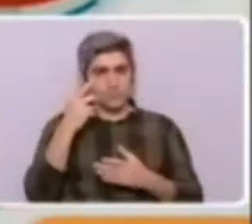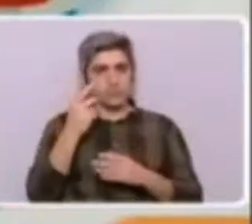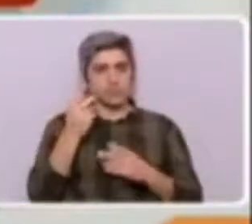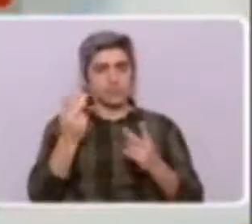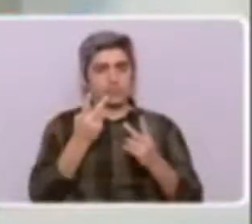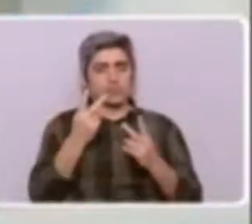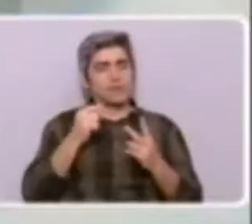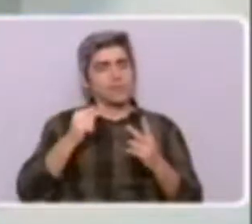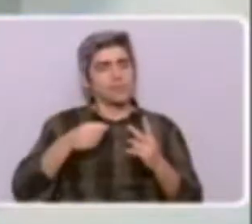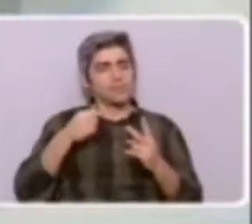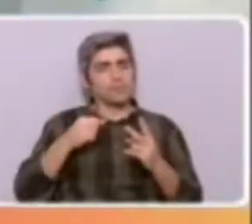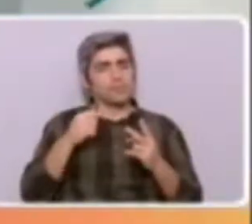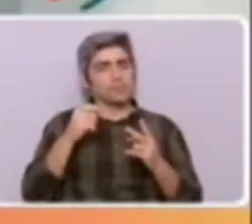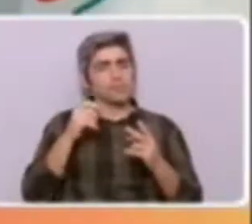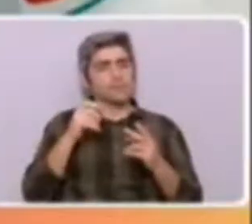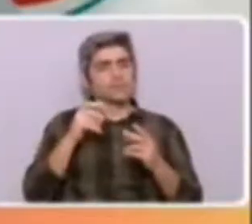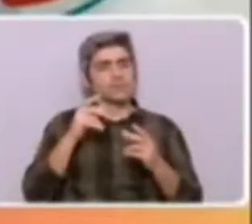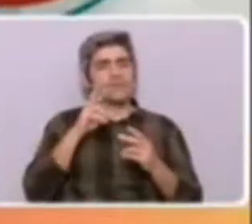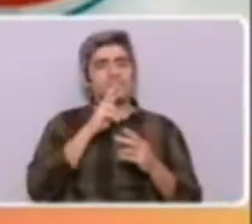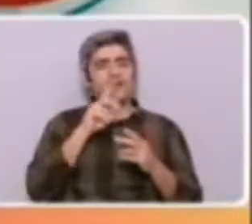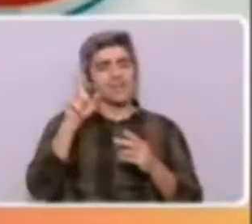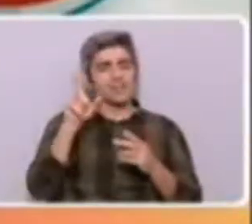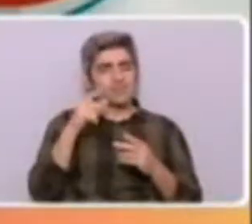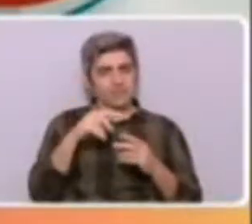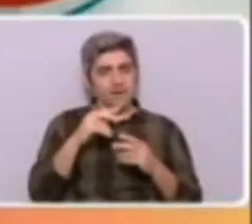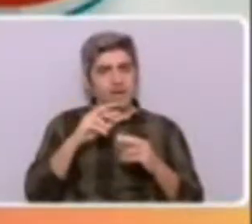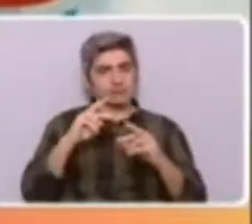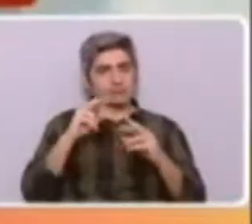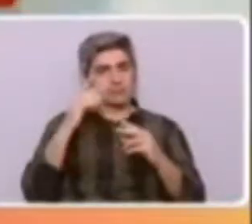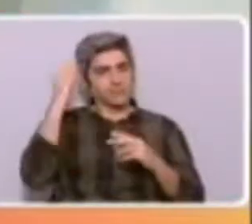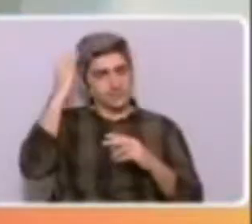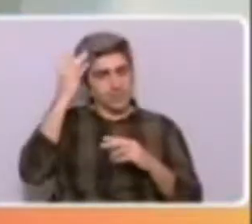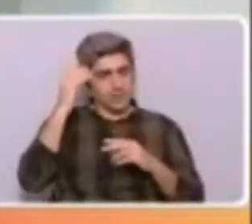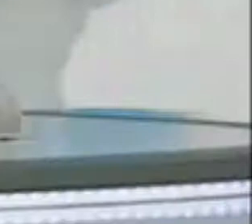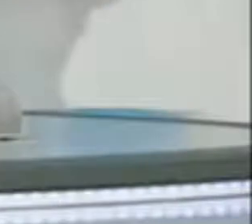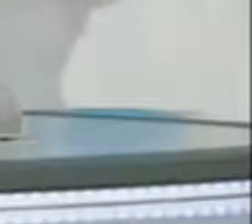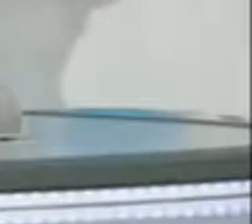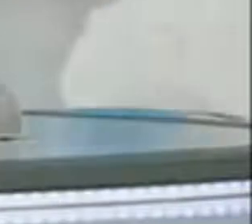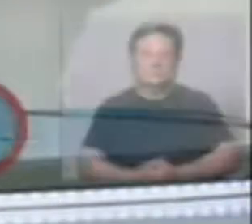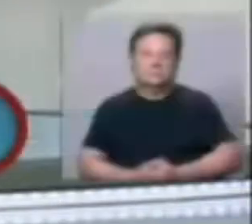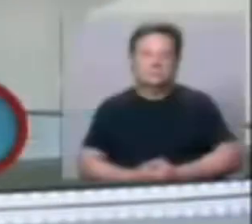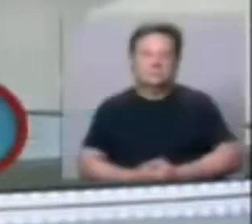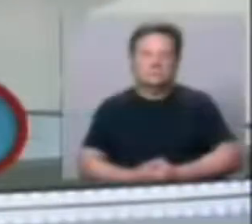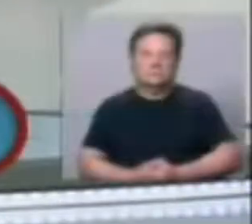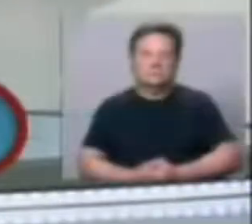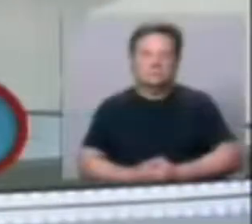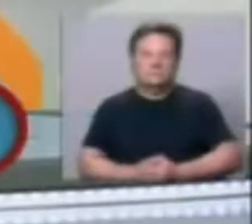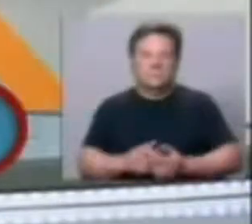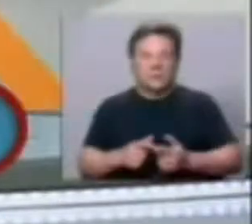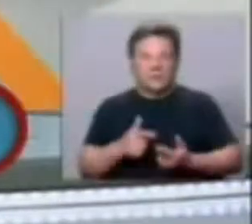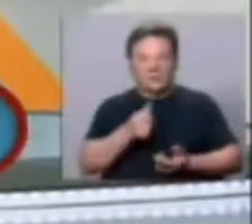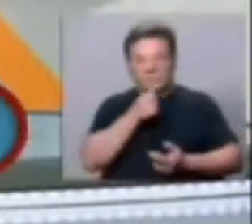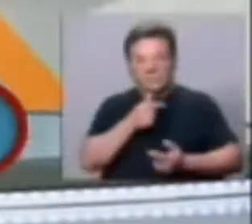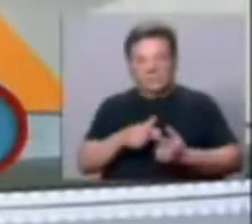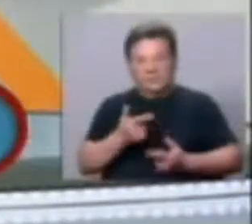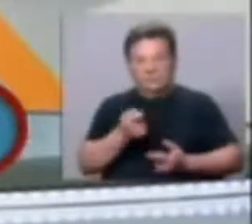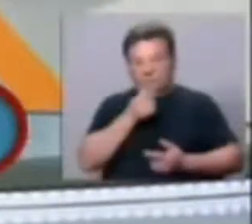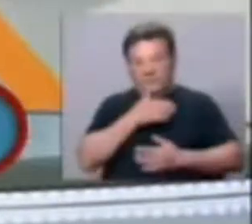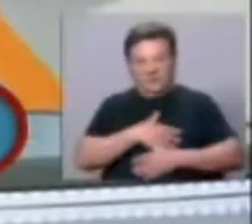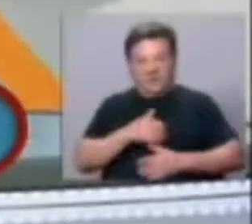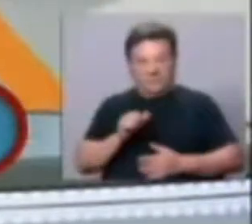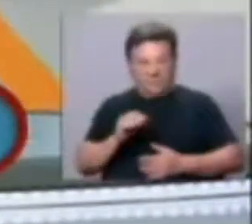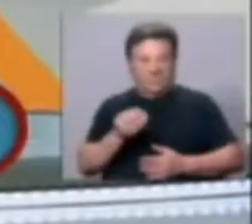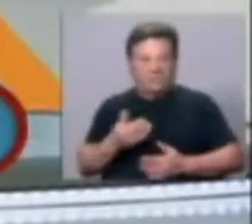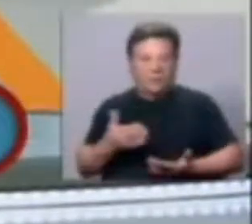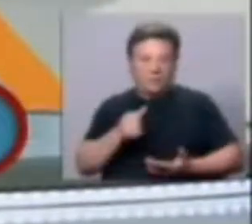que os dois pastorinhos de Fátima vão ser canonizados no dia 13 de maio. E neste programa, as termas para os mais novos têm cada vez